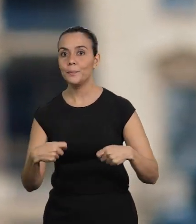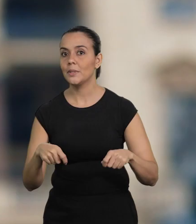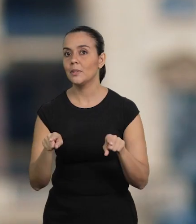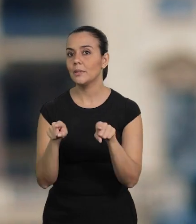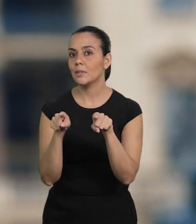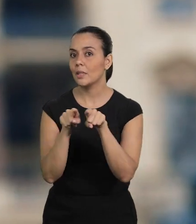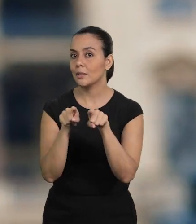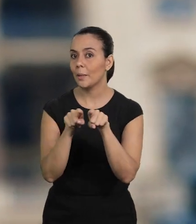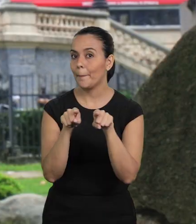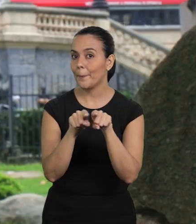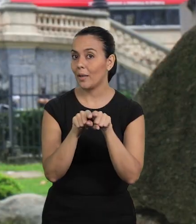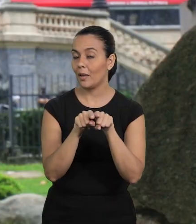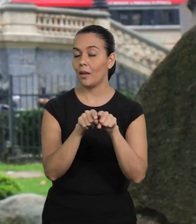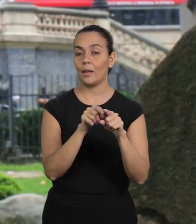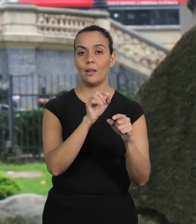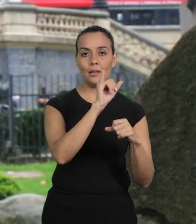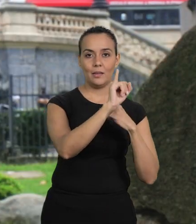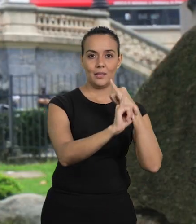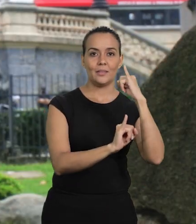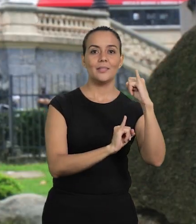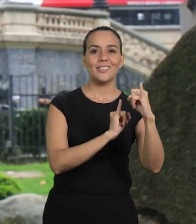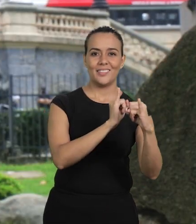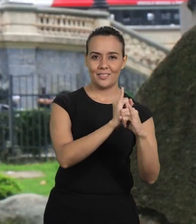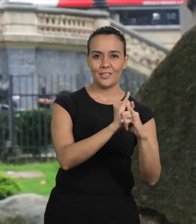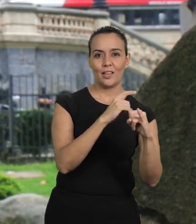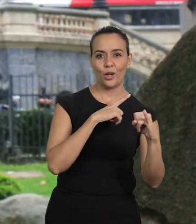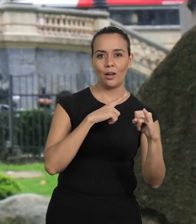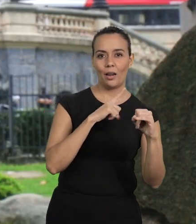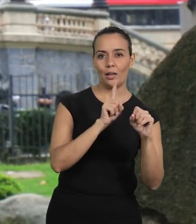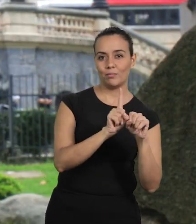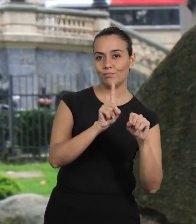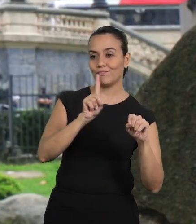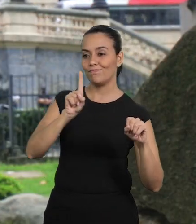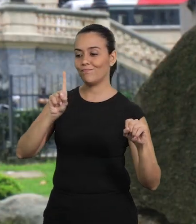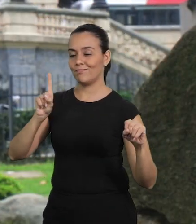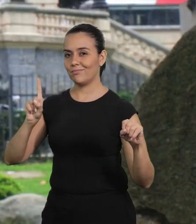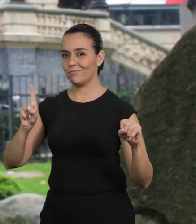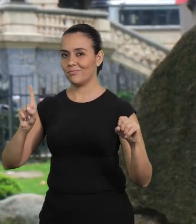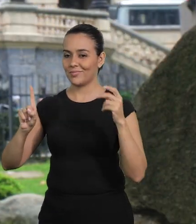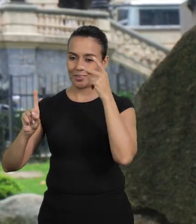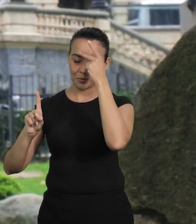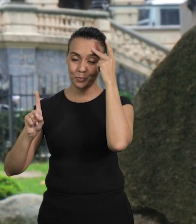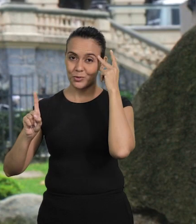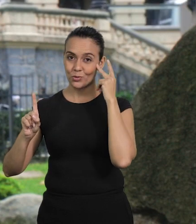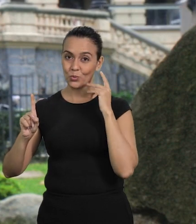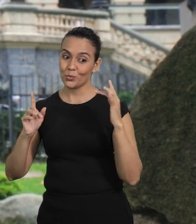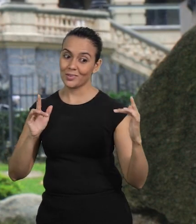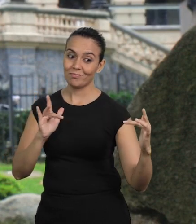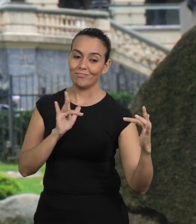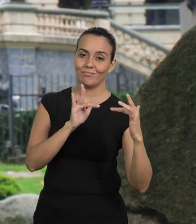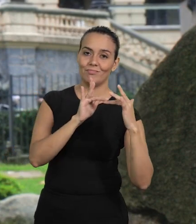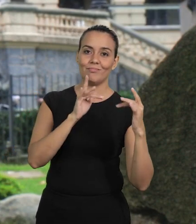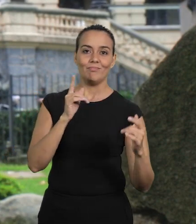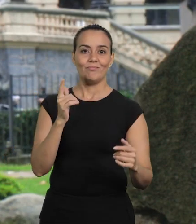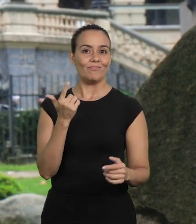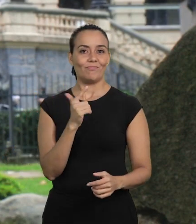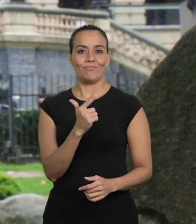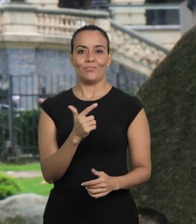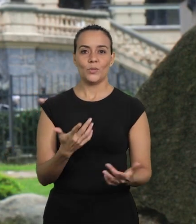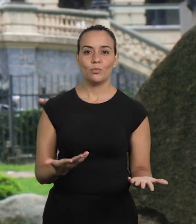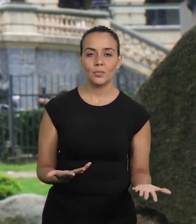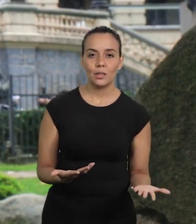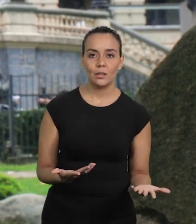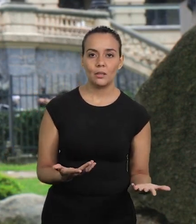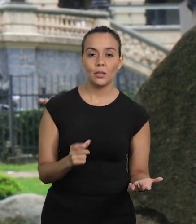um problema, inclusive, para todas as esferas. Você vai precisar de mão de obra para o mundo digital, ou que utilize o mundo digital. Isso